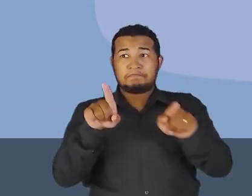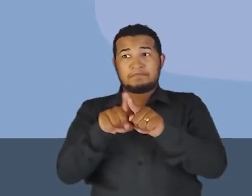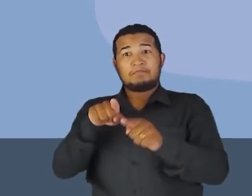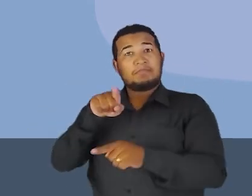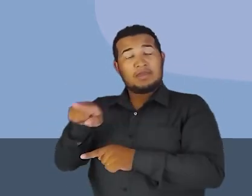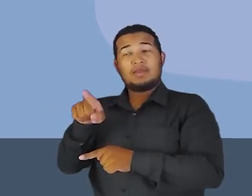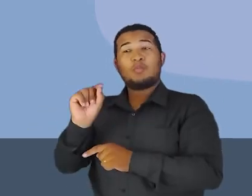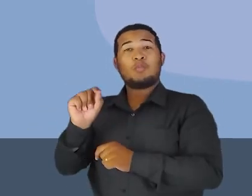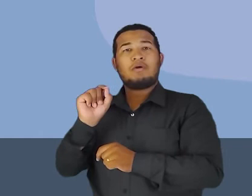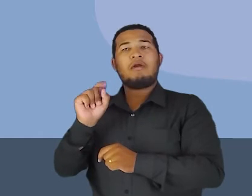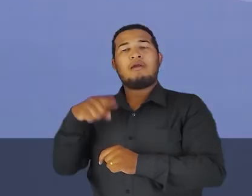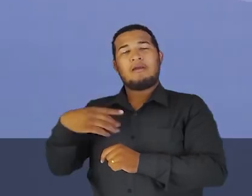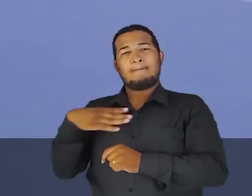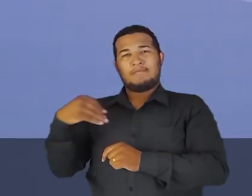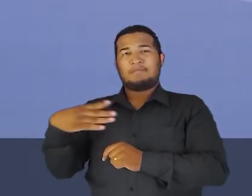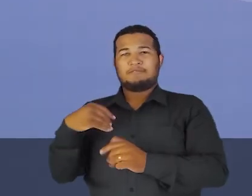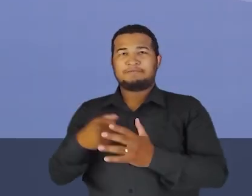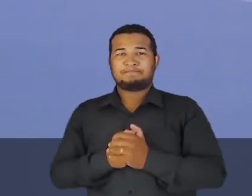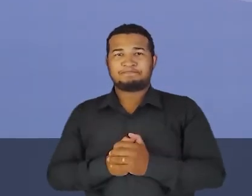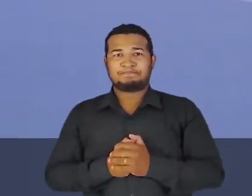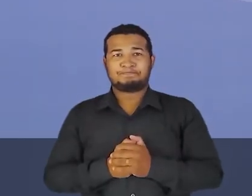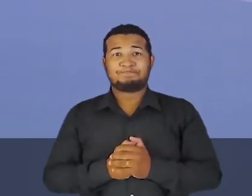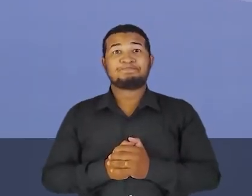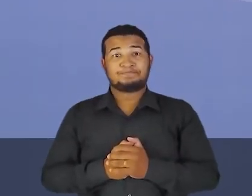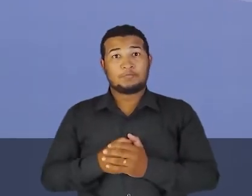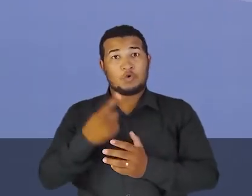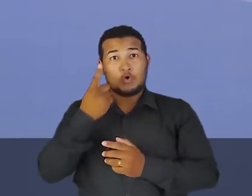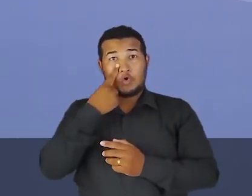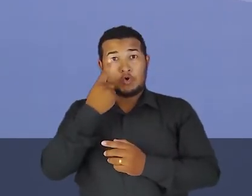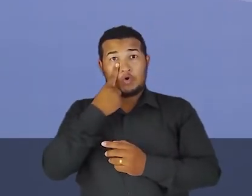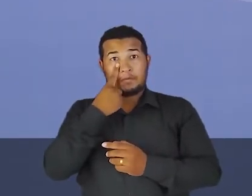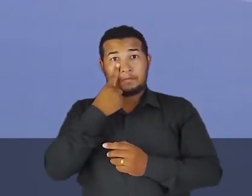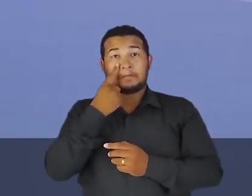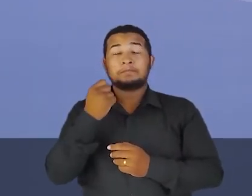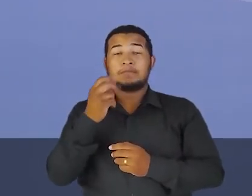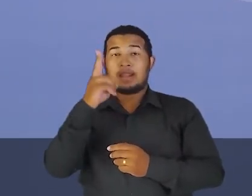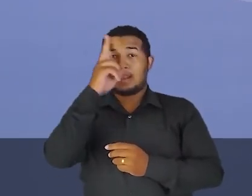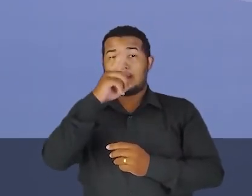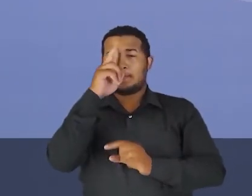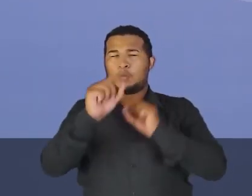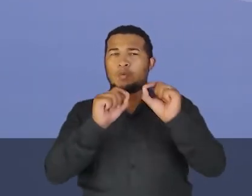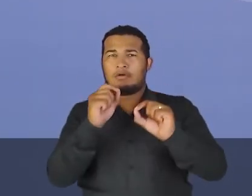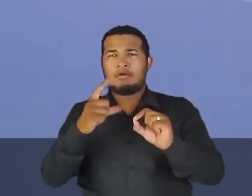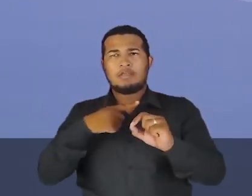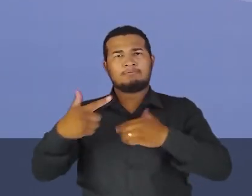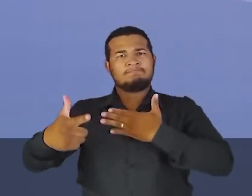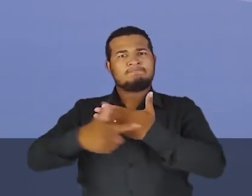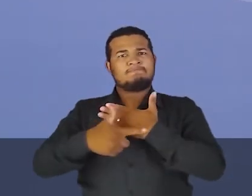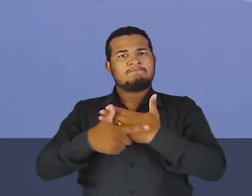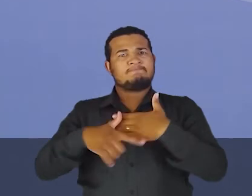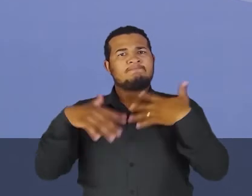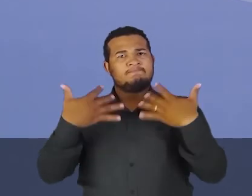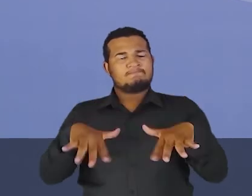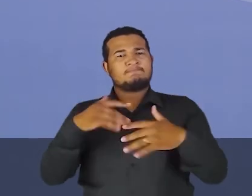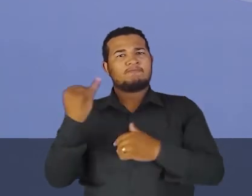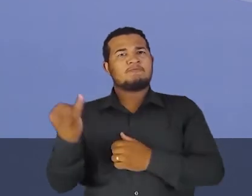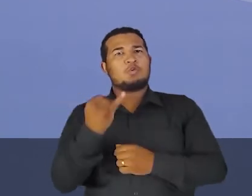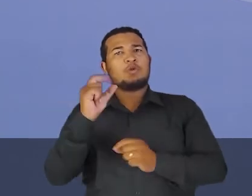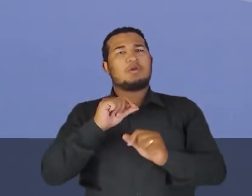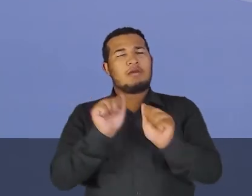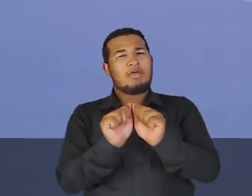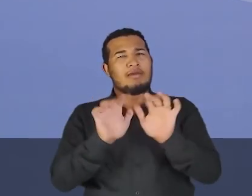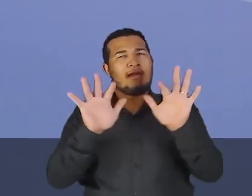origem à placenta. Volta para cá. Então, o córeo, lembra disso, o córeo tem essa função muito importante que é realizar as